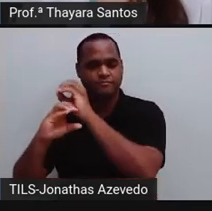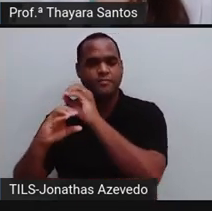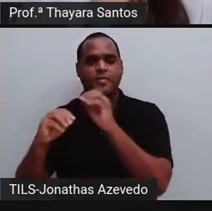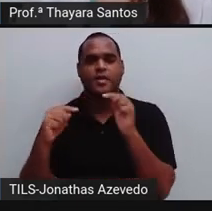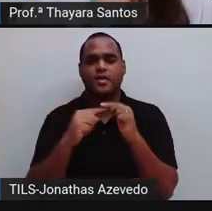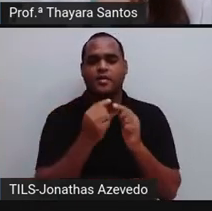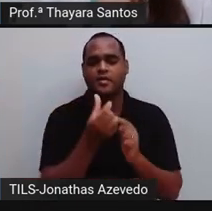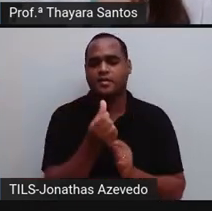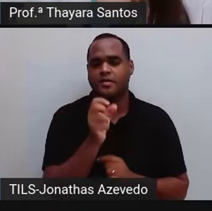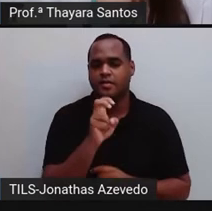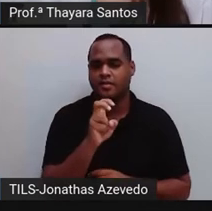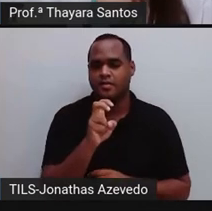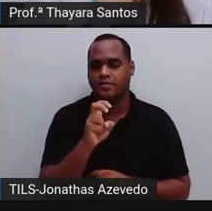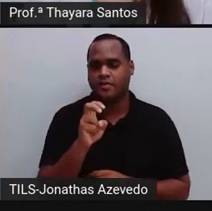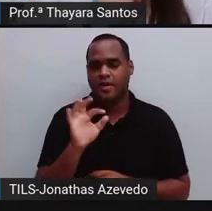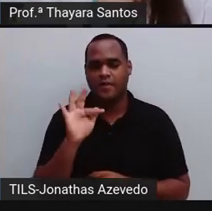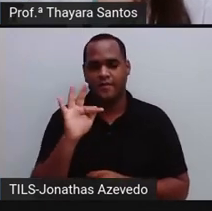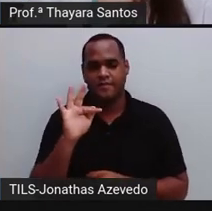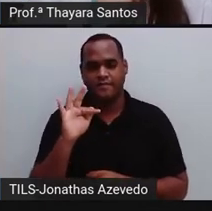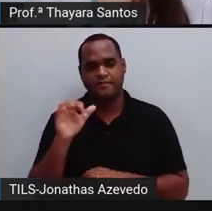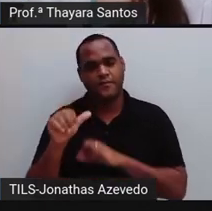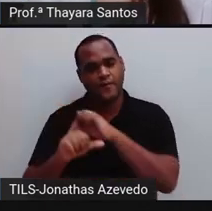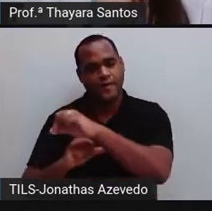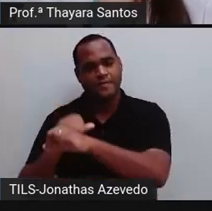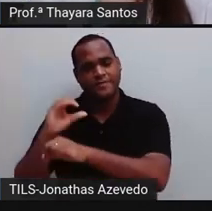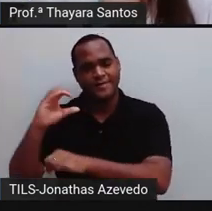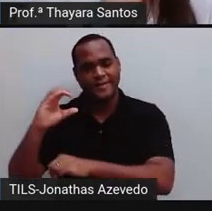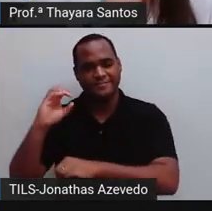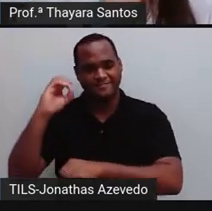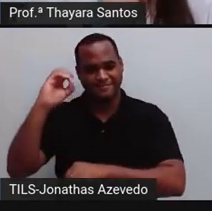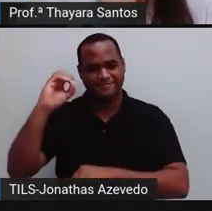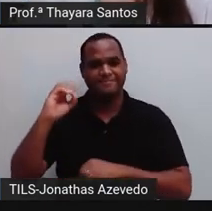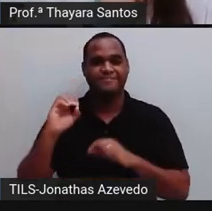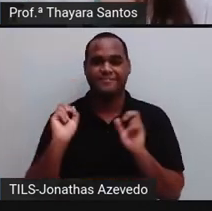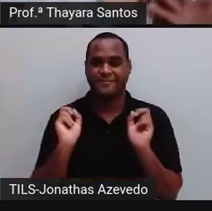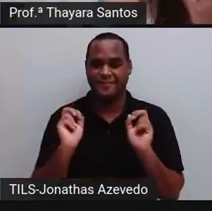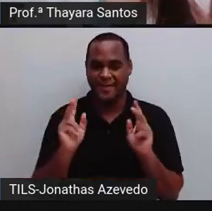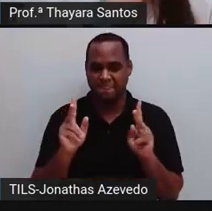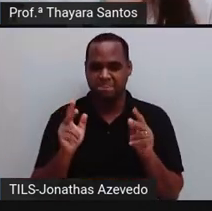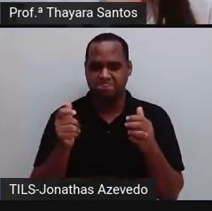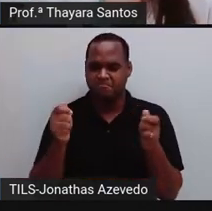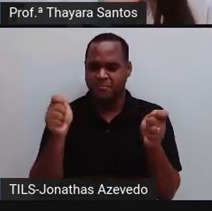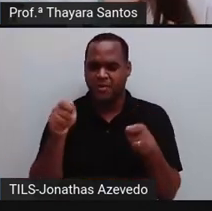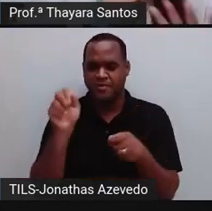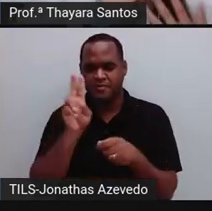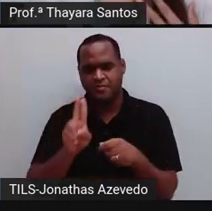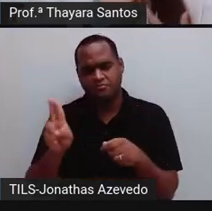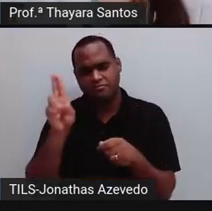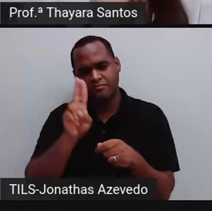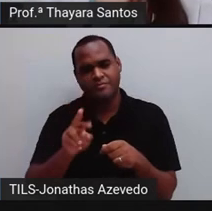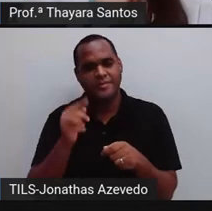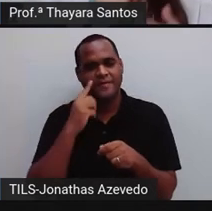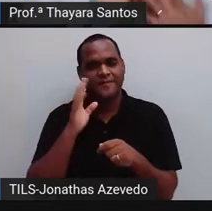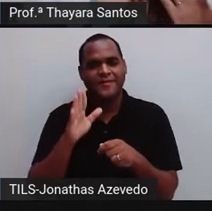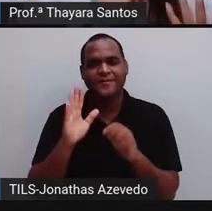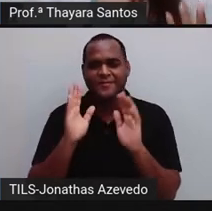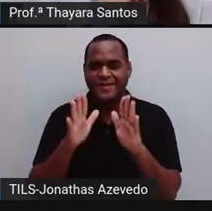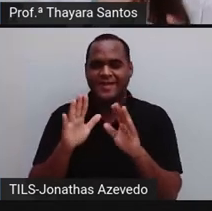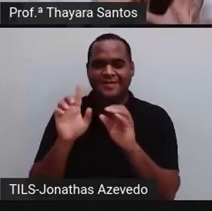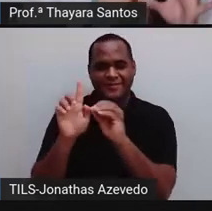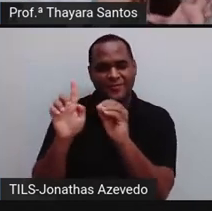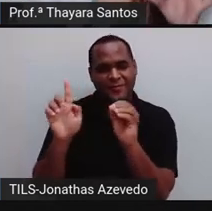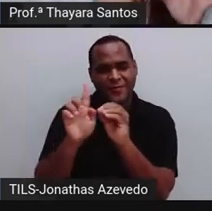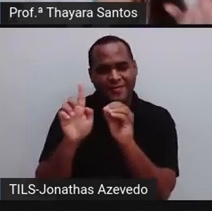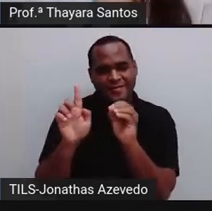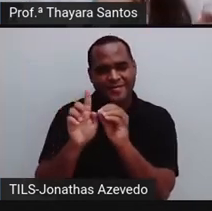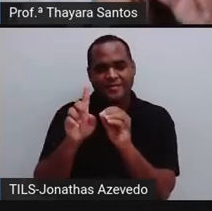em graus Celsius. E, por último, 65 graus Fahrenheit em graus Celsius. Podem utilizar essa plataforma que eu mostrei para vocês. É só